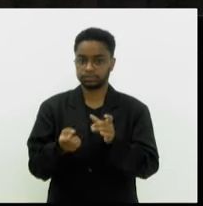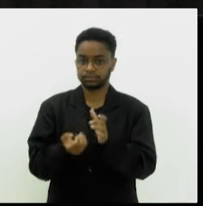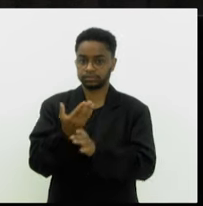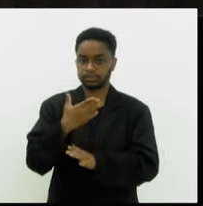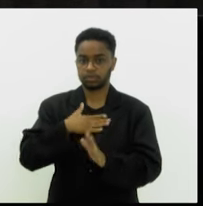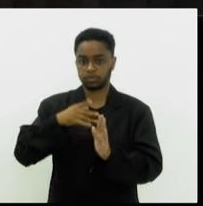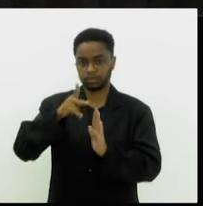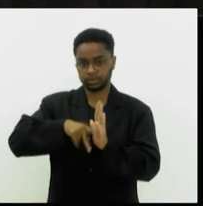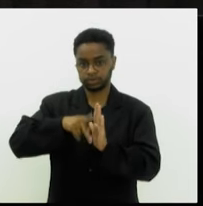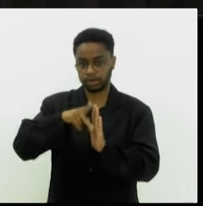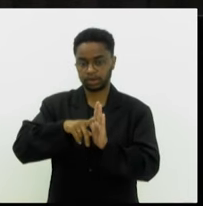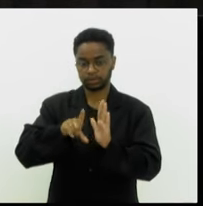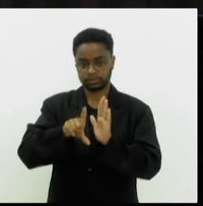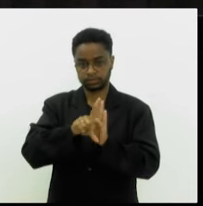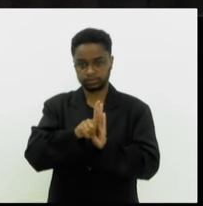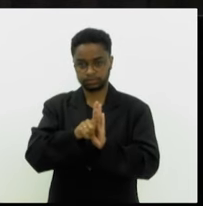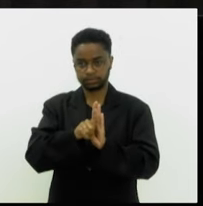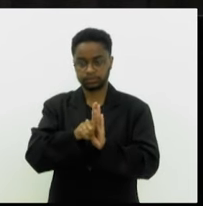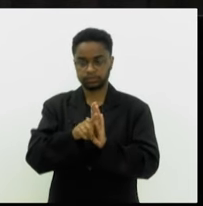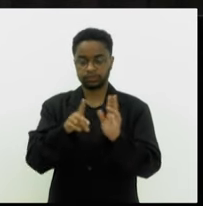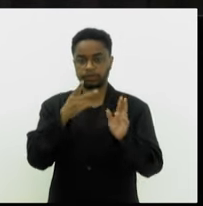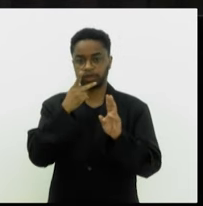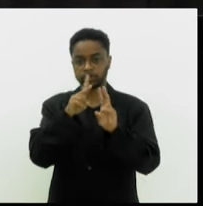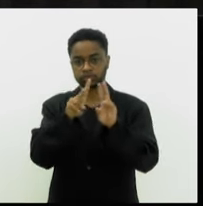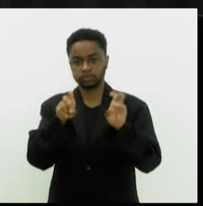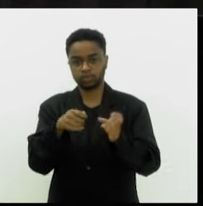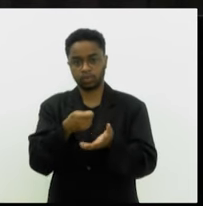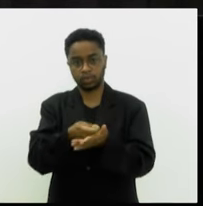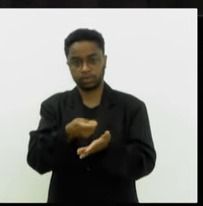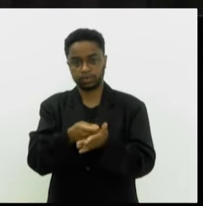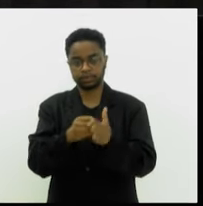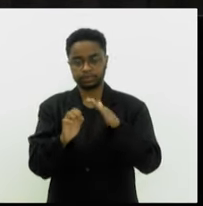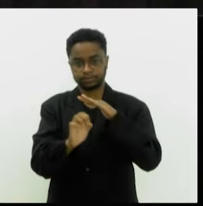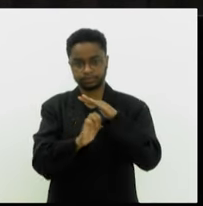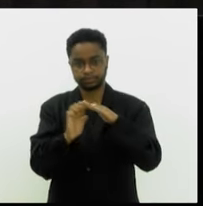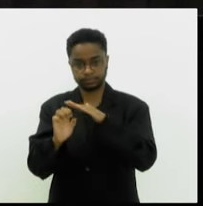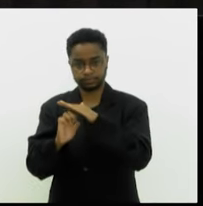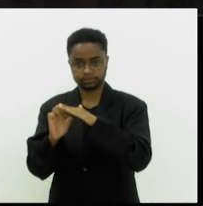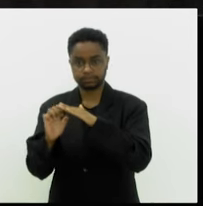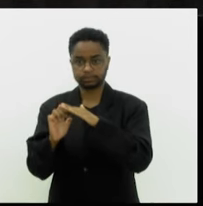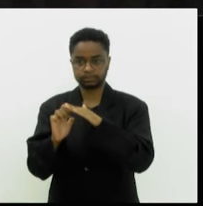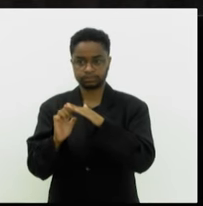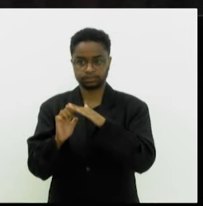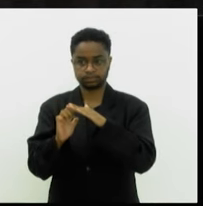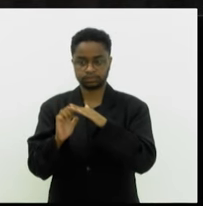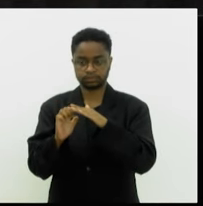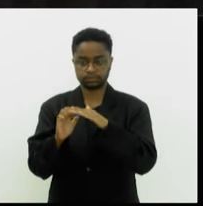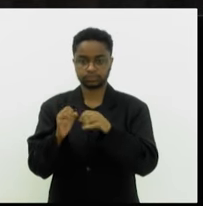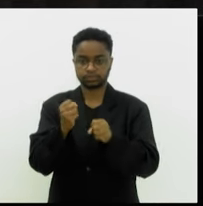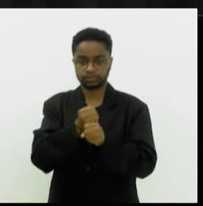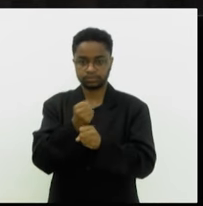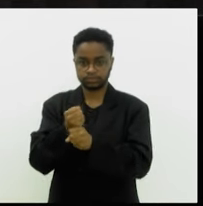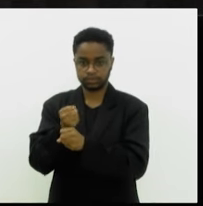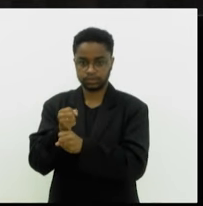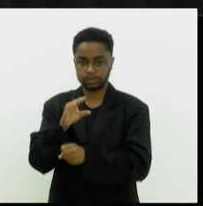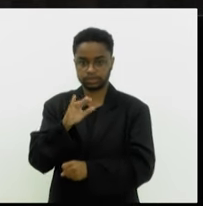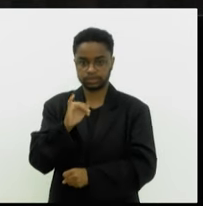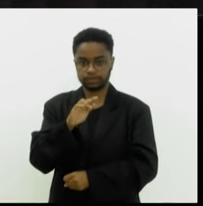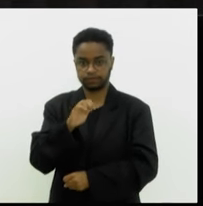lei, que dispõe sobre a obrigatoriedade das empresas projetistas de construção civil